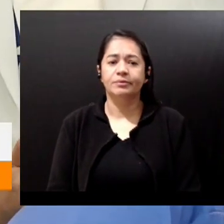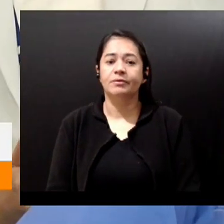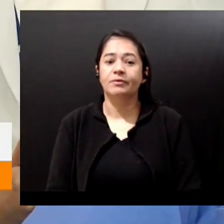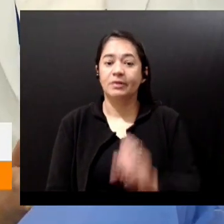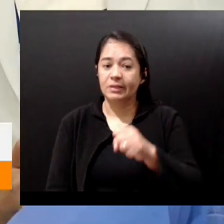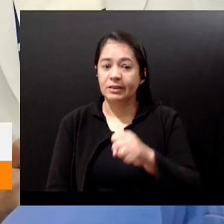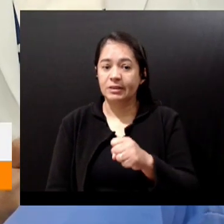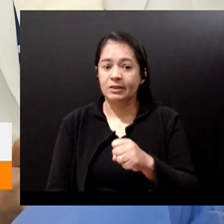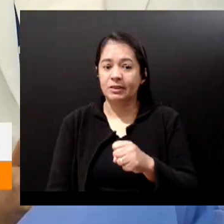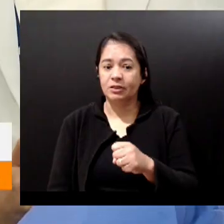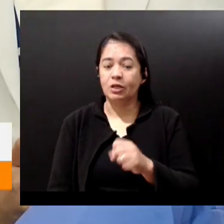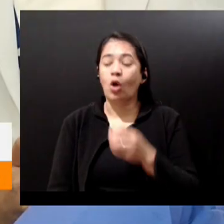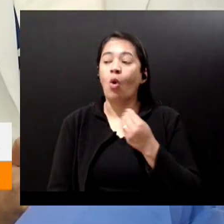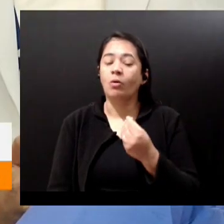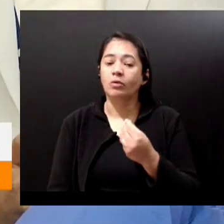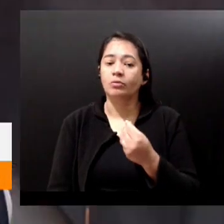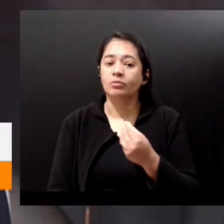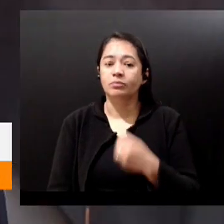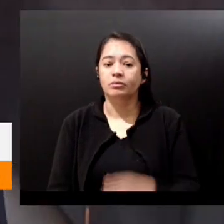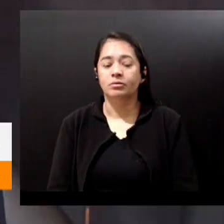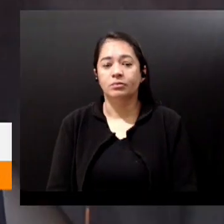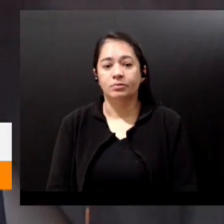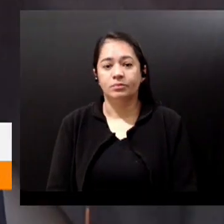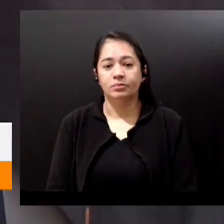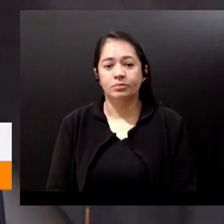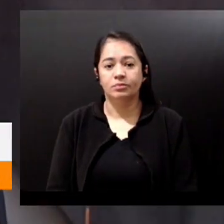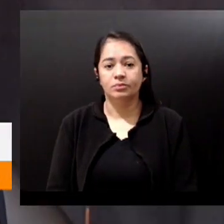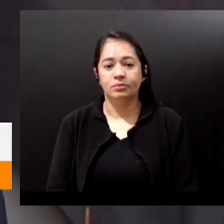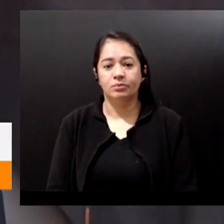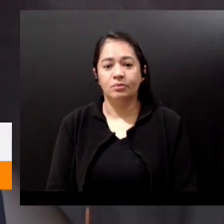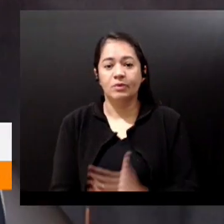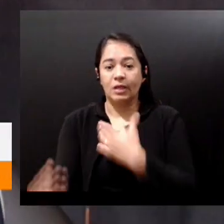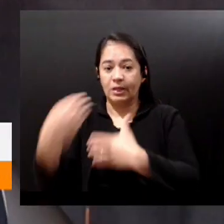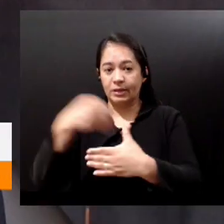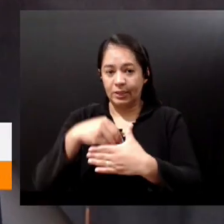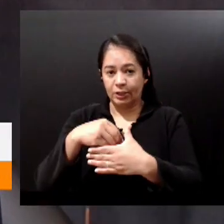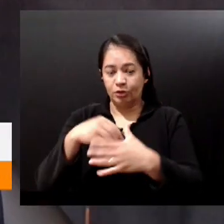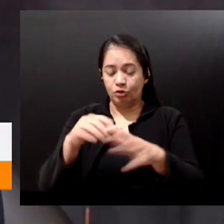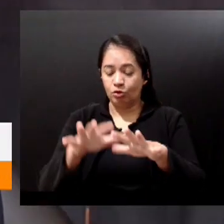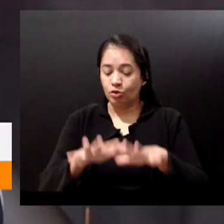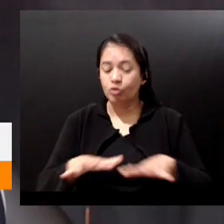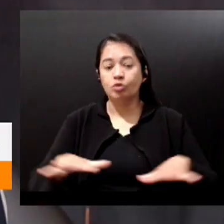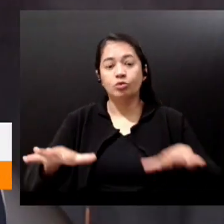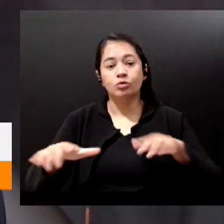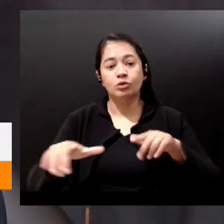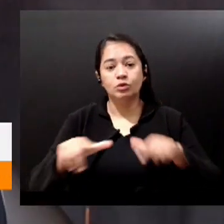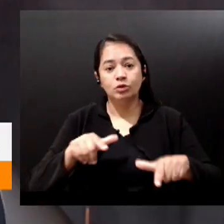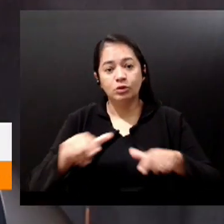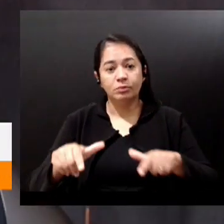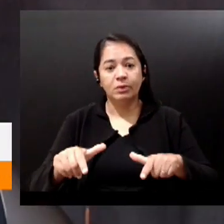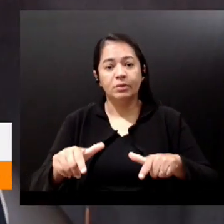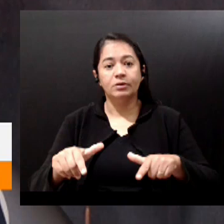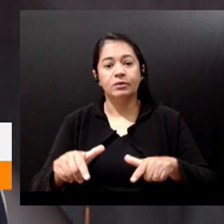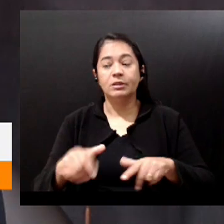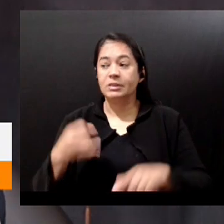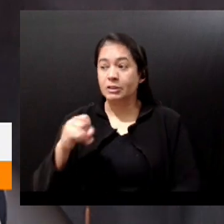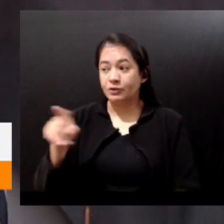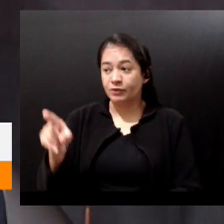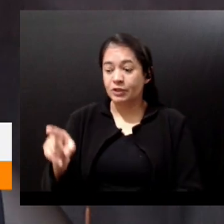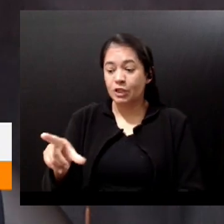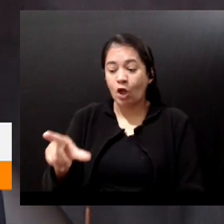né, gente, eh, dentro do ambiente, por exemplo, corporativo, do ambiente de trabalho, se você escolhe ouvir